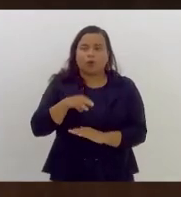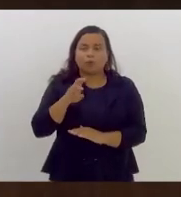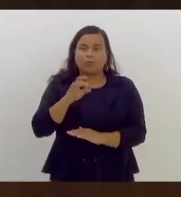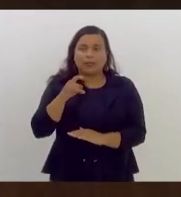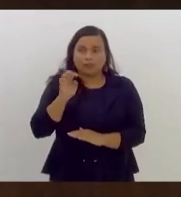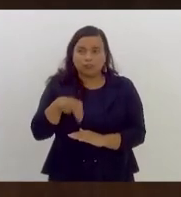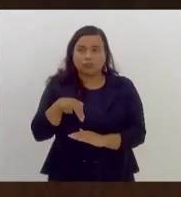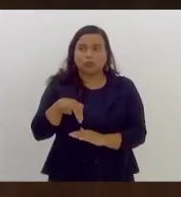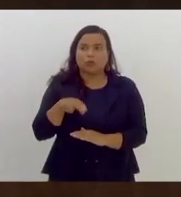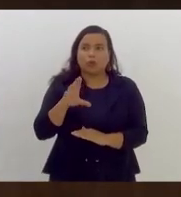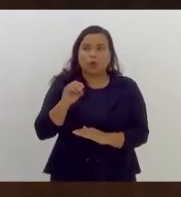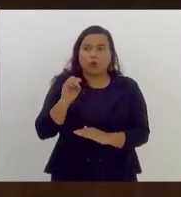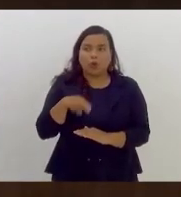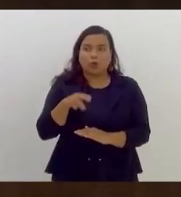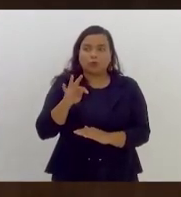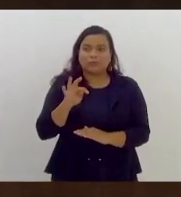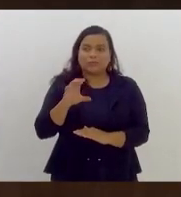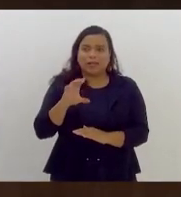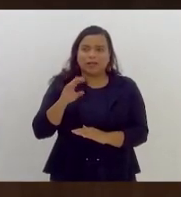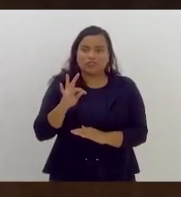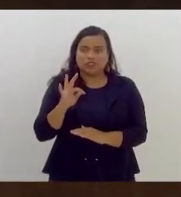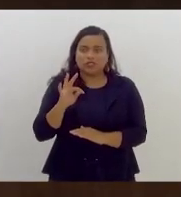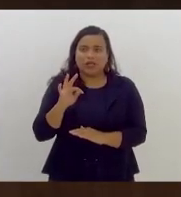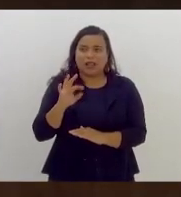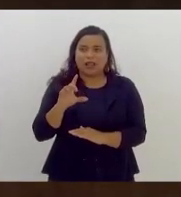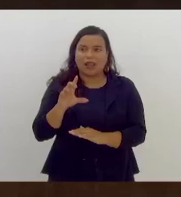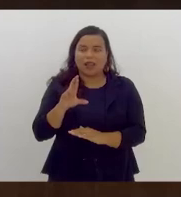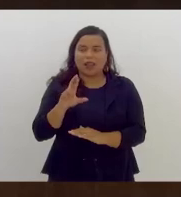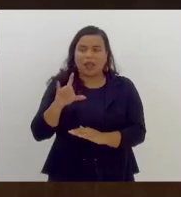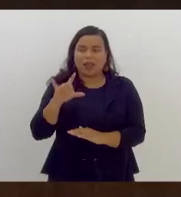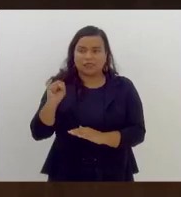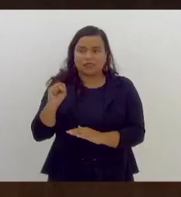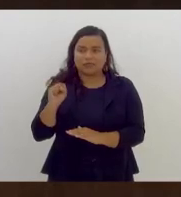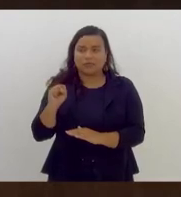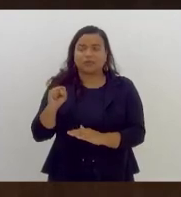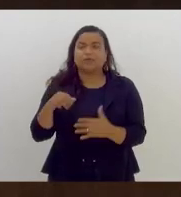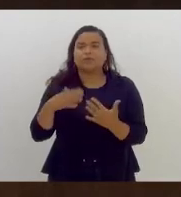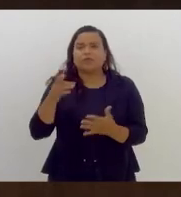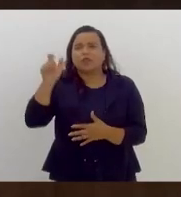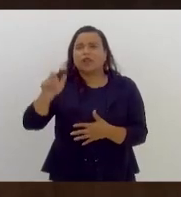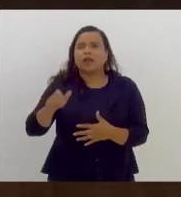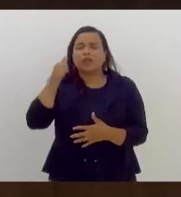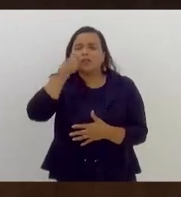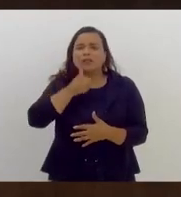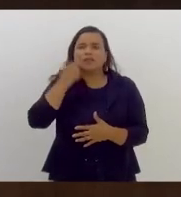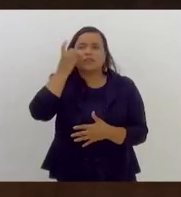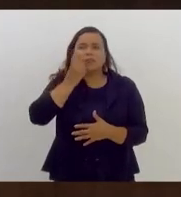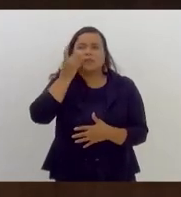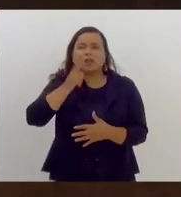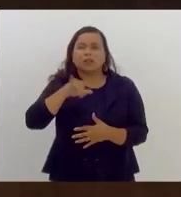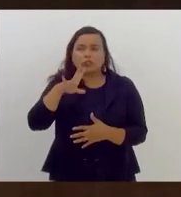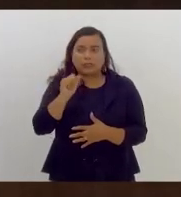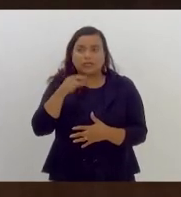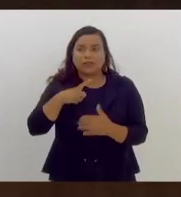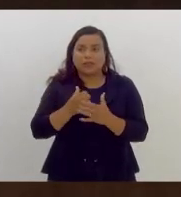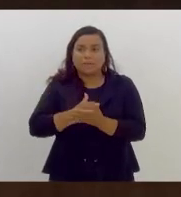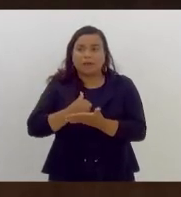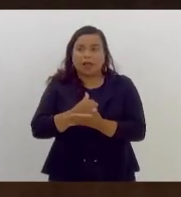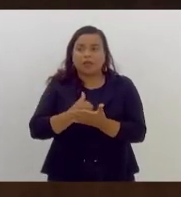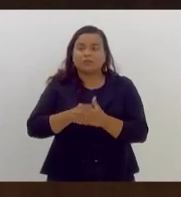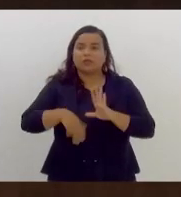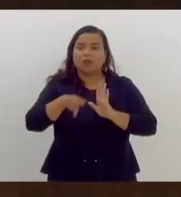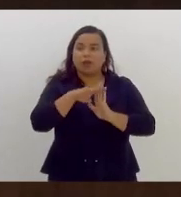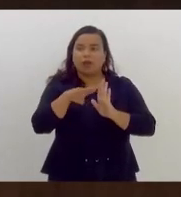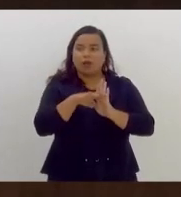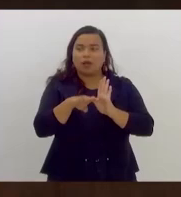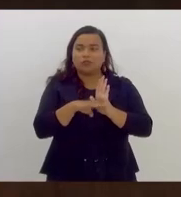e Contactless. Senhor presidente, deputada Lucinha se respalda no Código